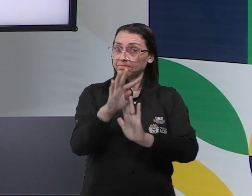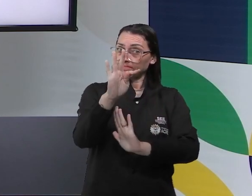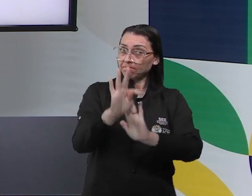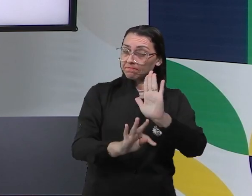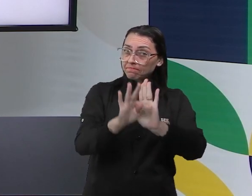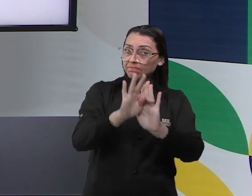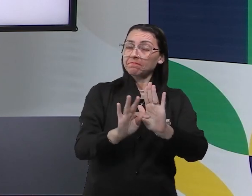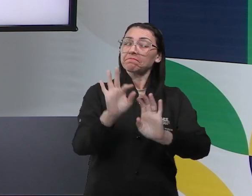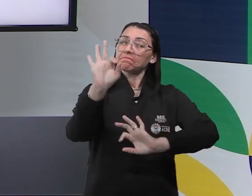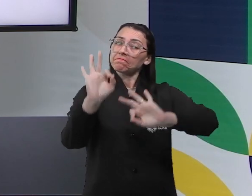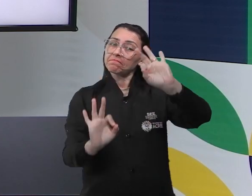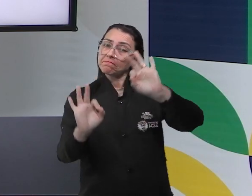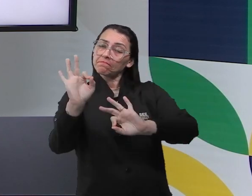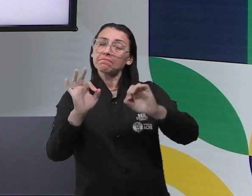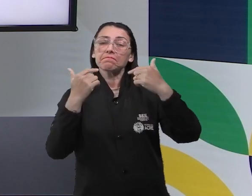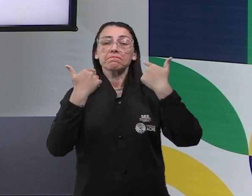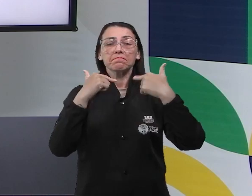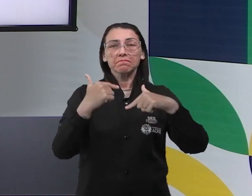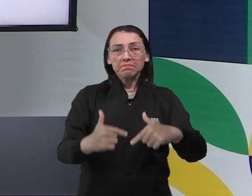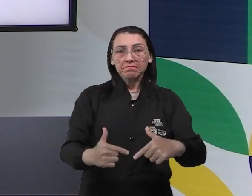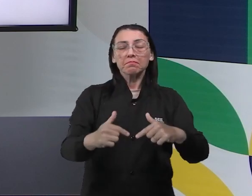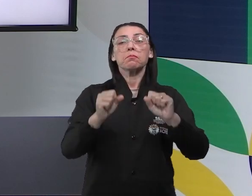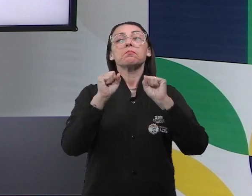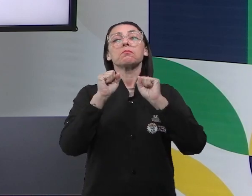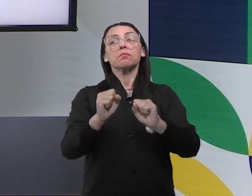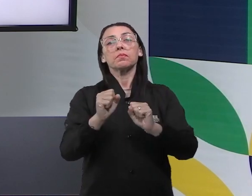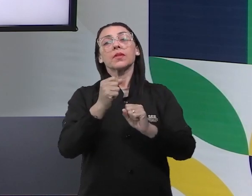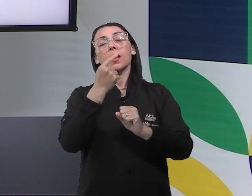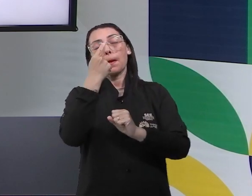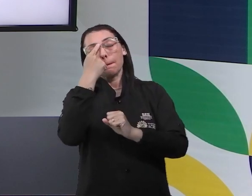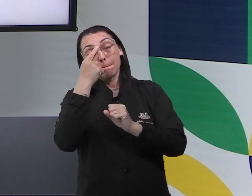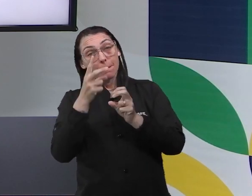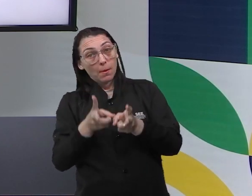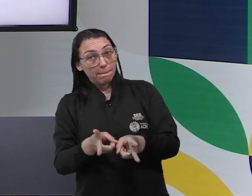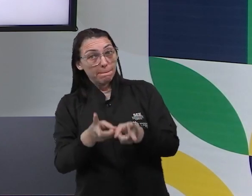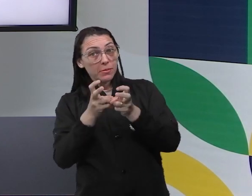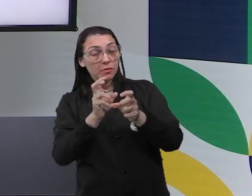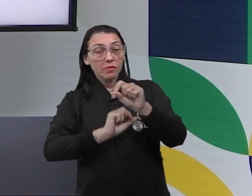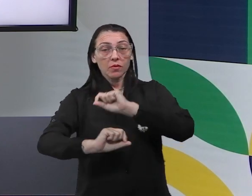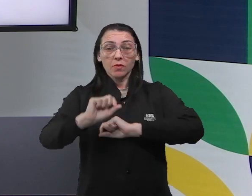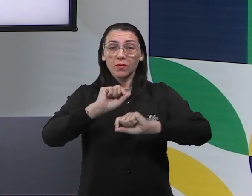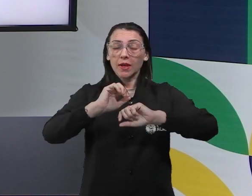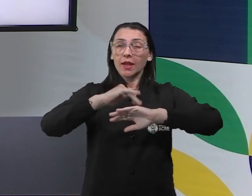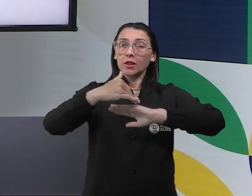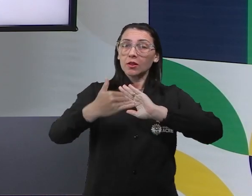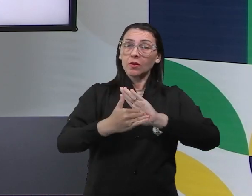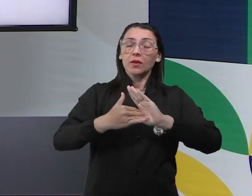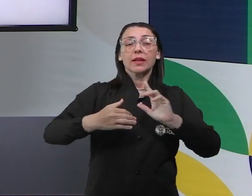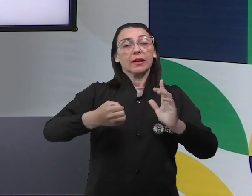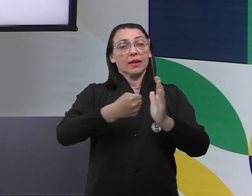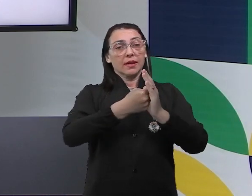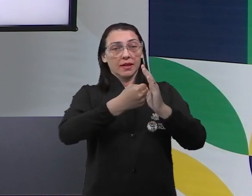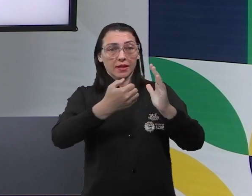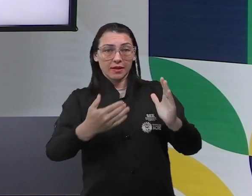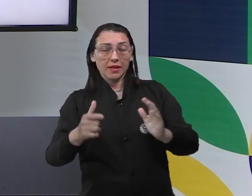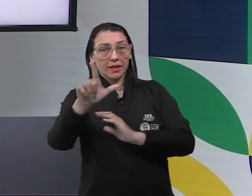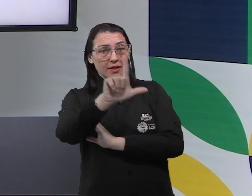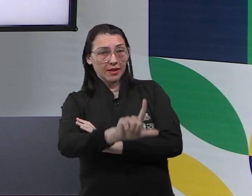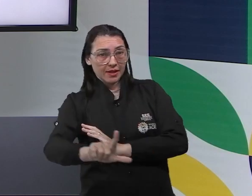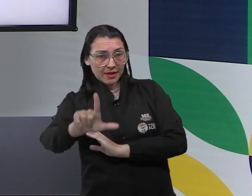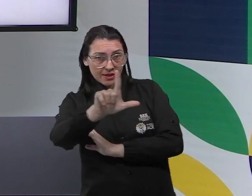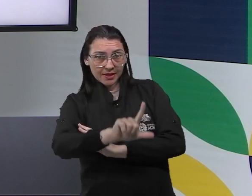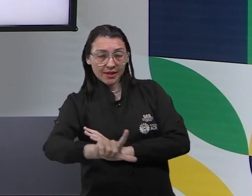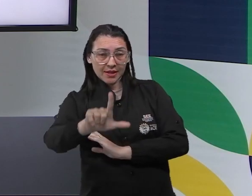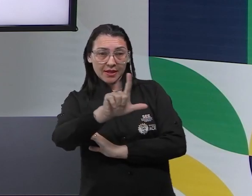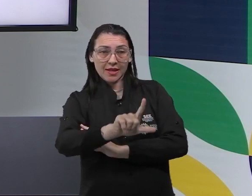toda a construção linguística, nós podemos observar toda a característica ali da literatura